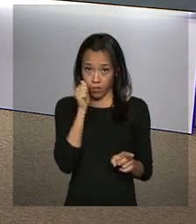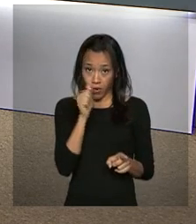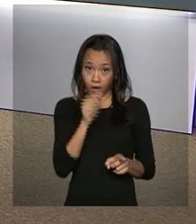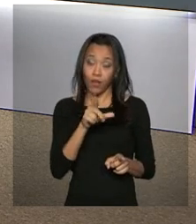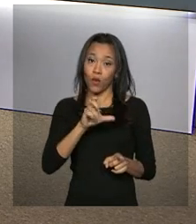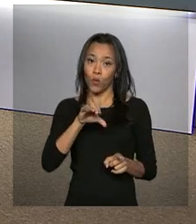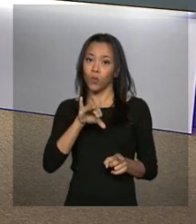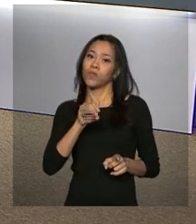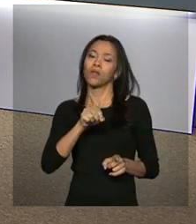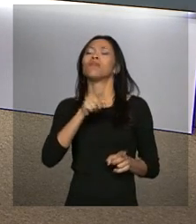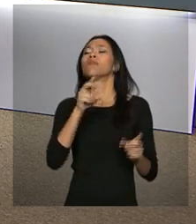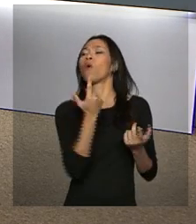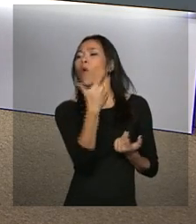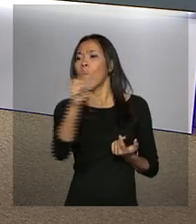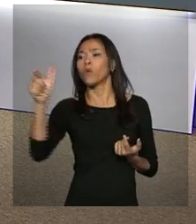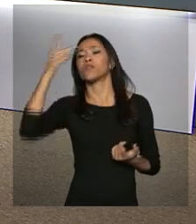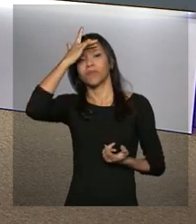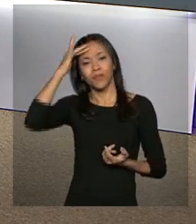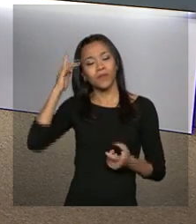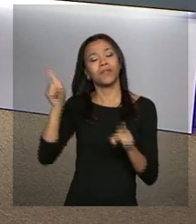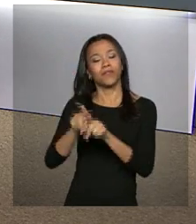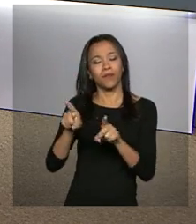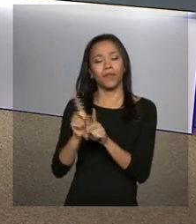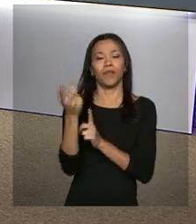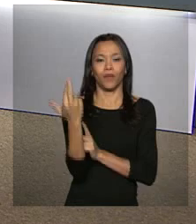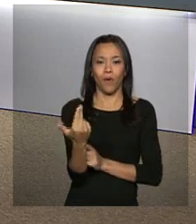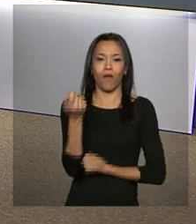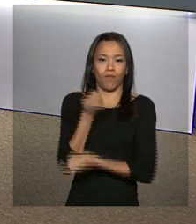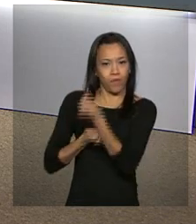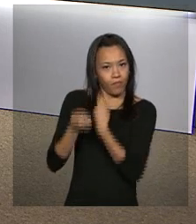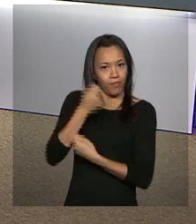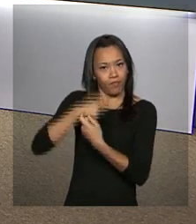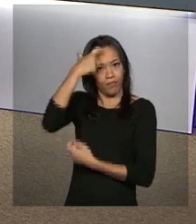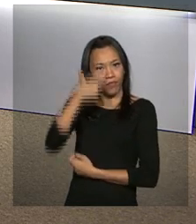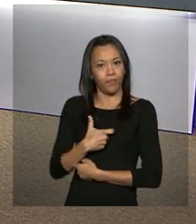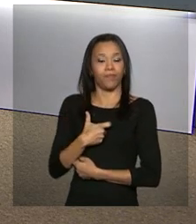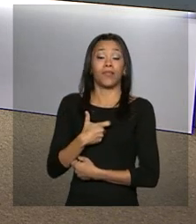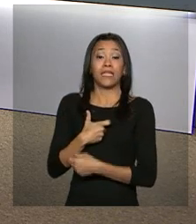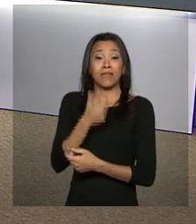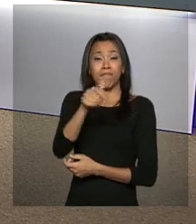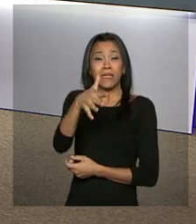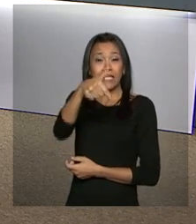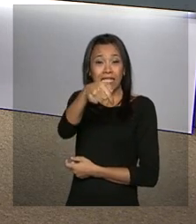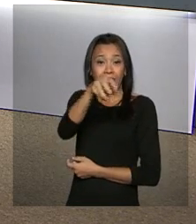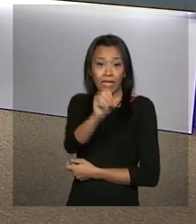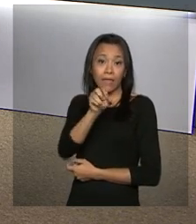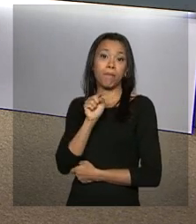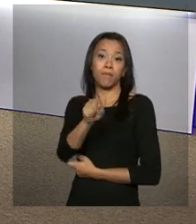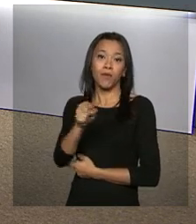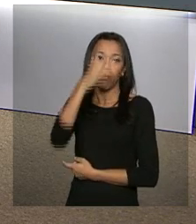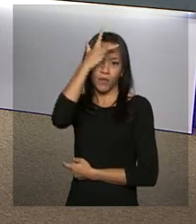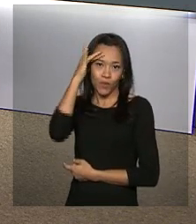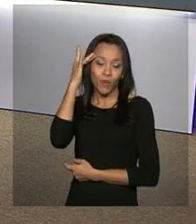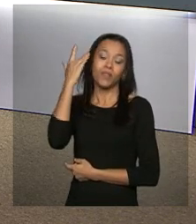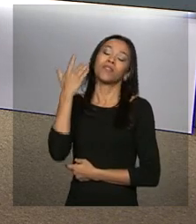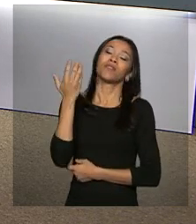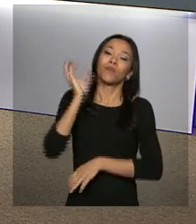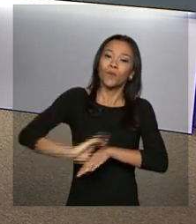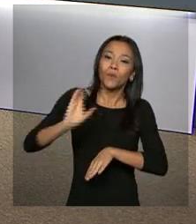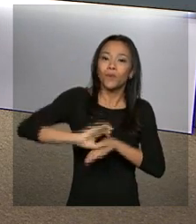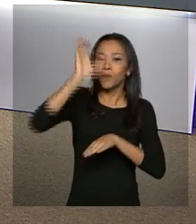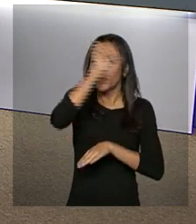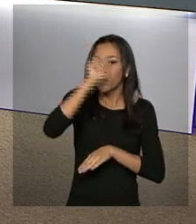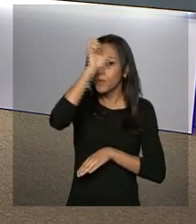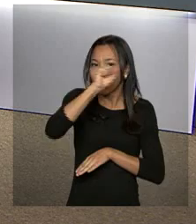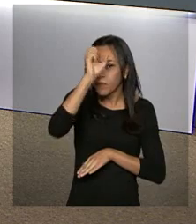do Bolsa Família também se tornaram microempreendedores individuais. Cerca de 70 mil fizeram cursos do Programa Nacional de